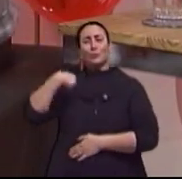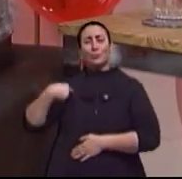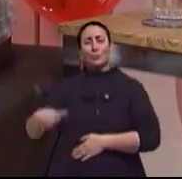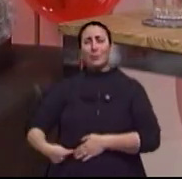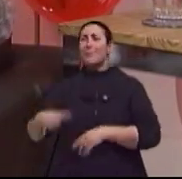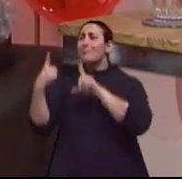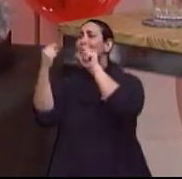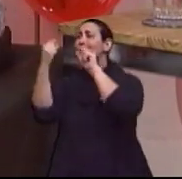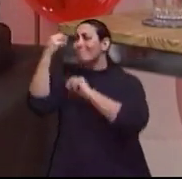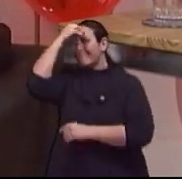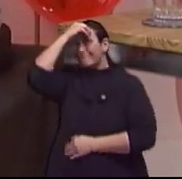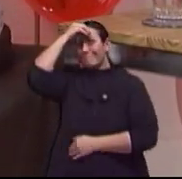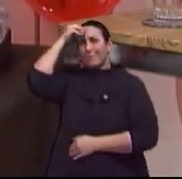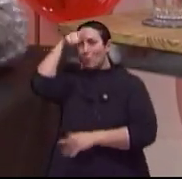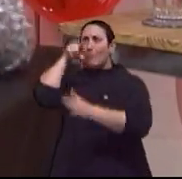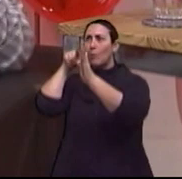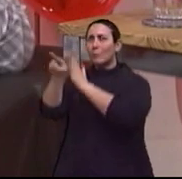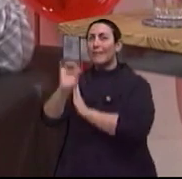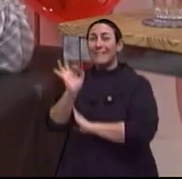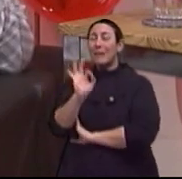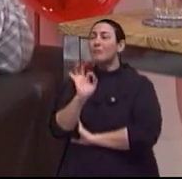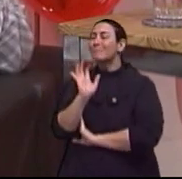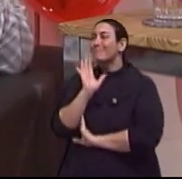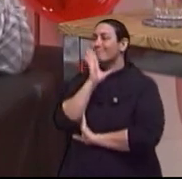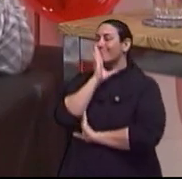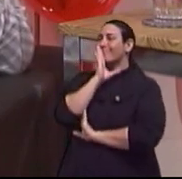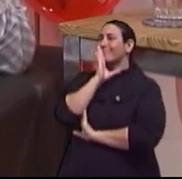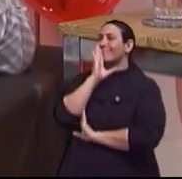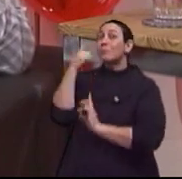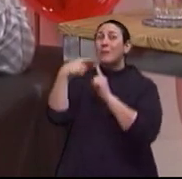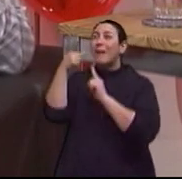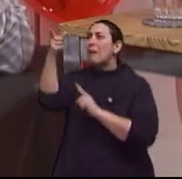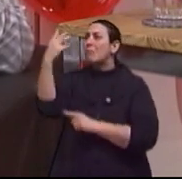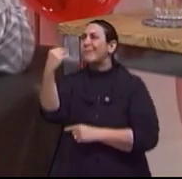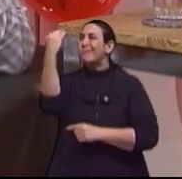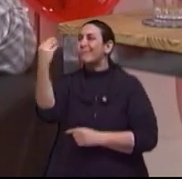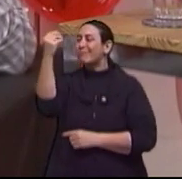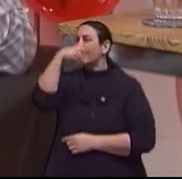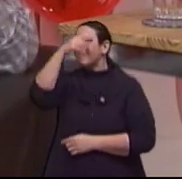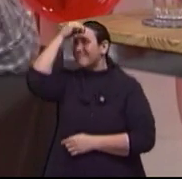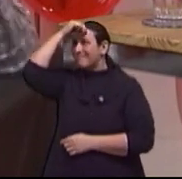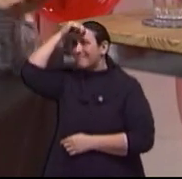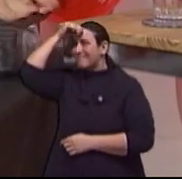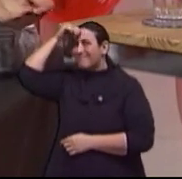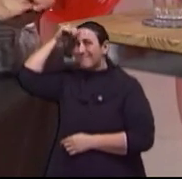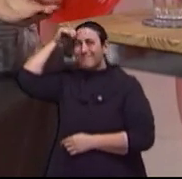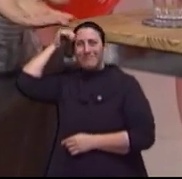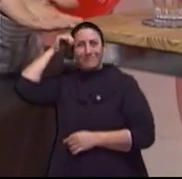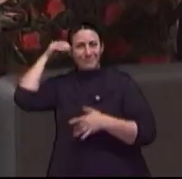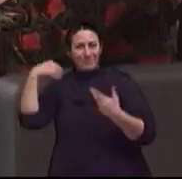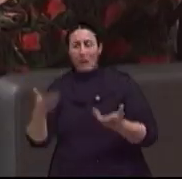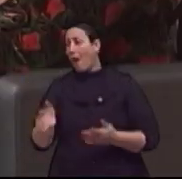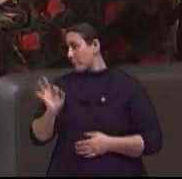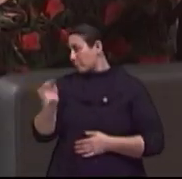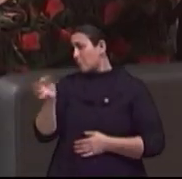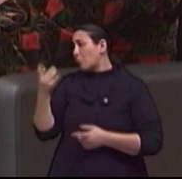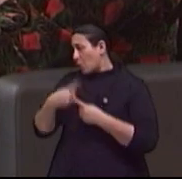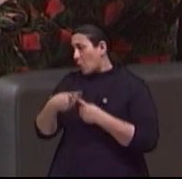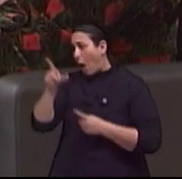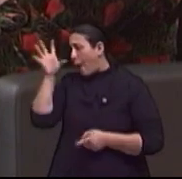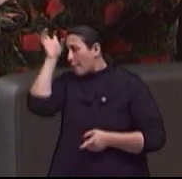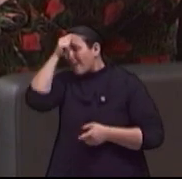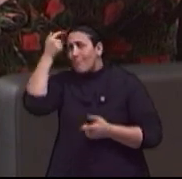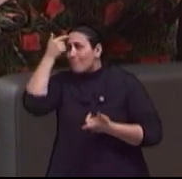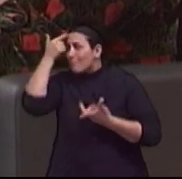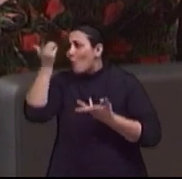tu não vai perguntar nada porque se eles te derem uma resposta tu não sabe responder consequentemente não vou aprend ent exatamente